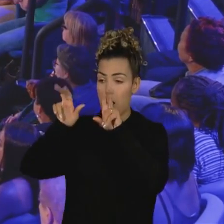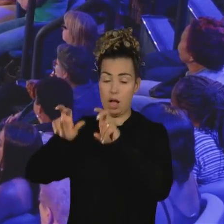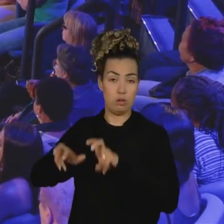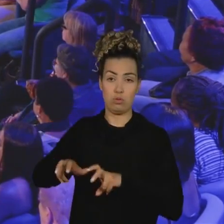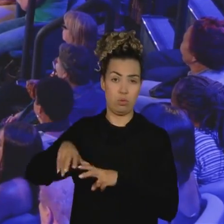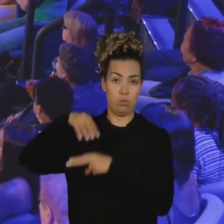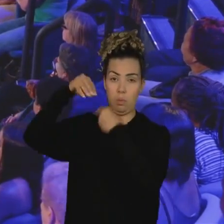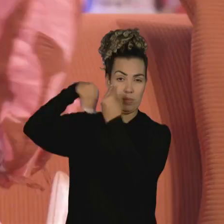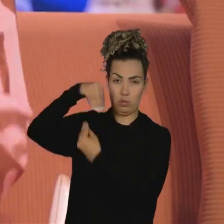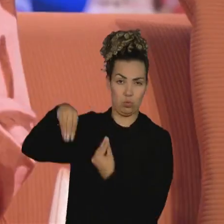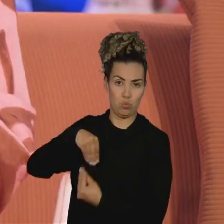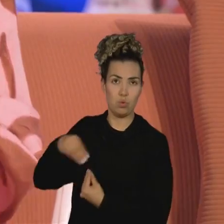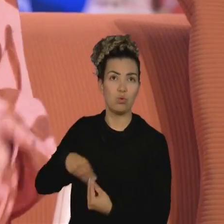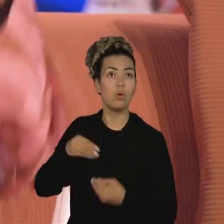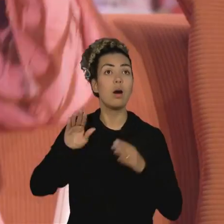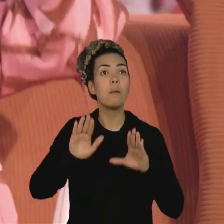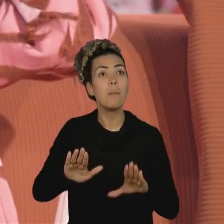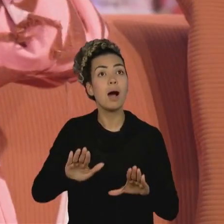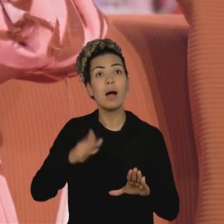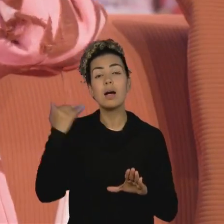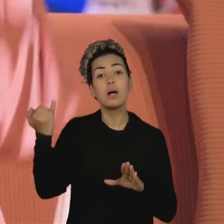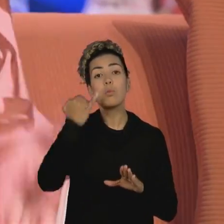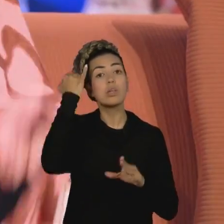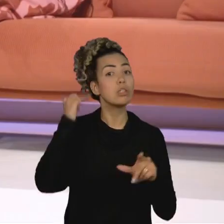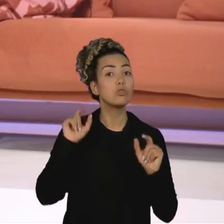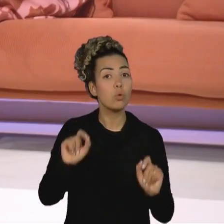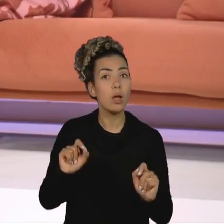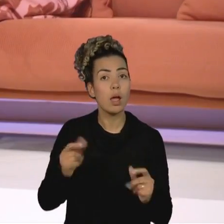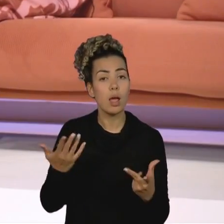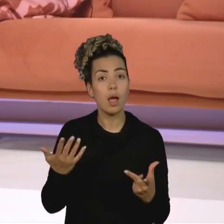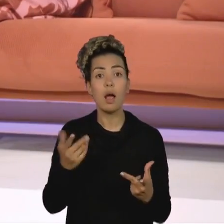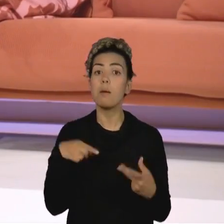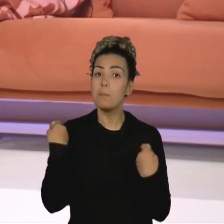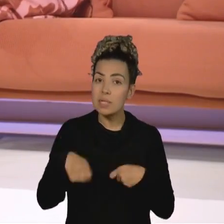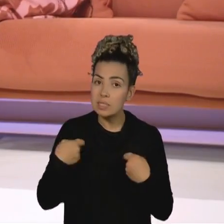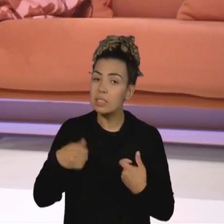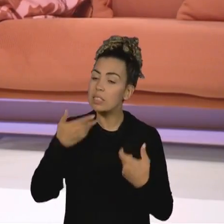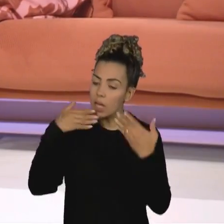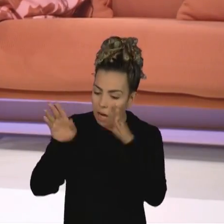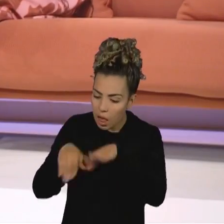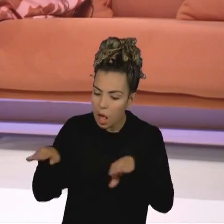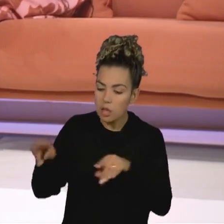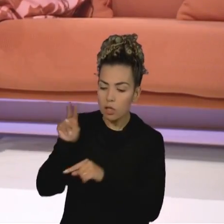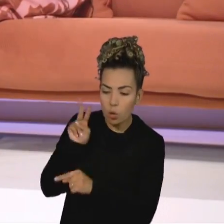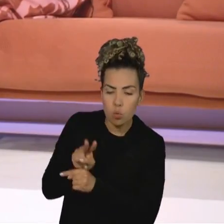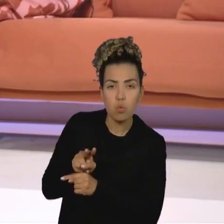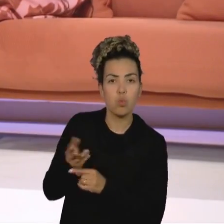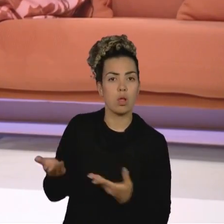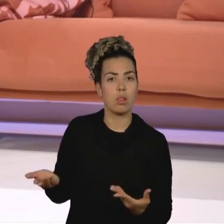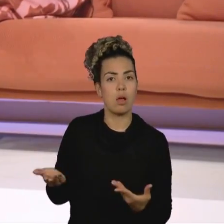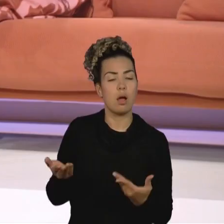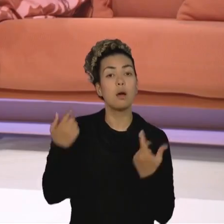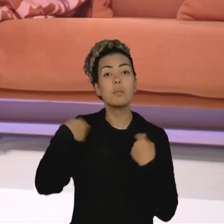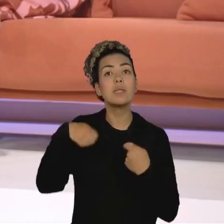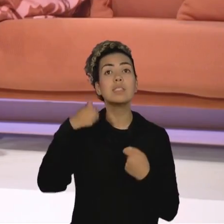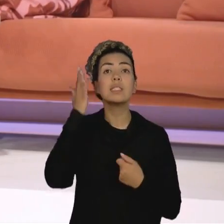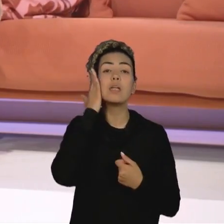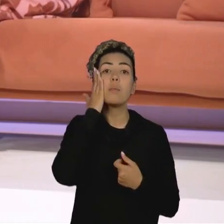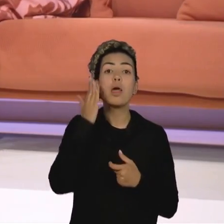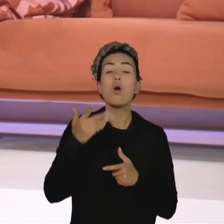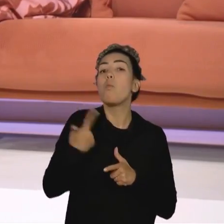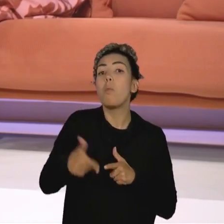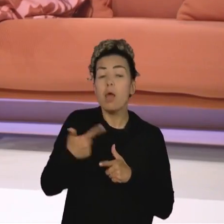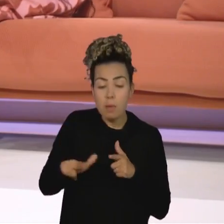queria falar, na verdade, é sobre isso. Eu acho que a gente tem que tomar conta das nossas crianças. Eu acho que a gente precisa ver onde é que está começando o problema